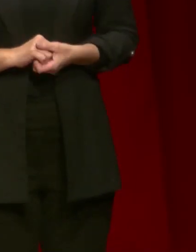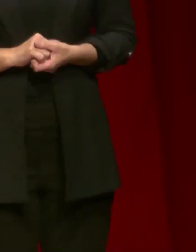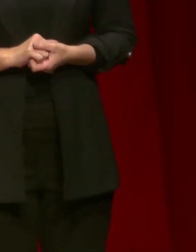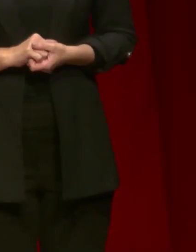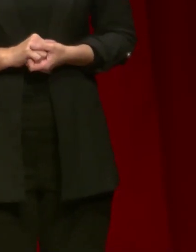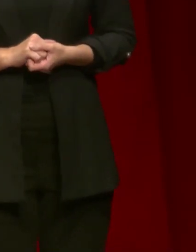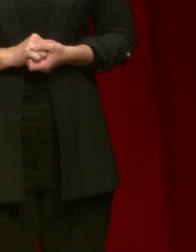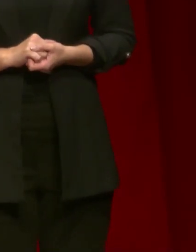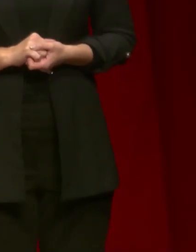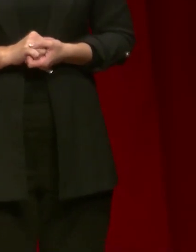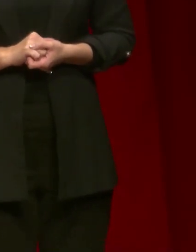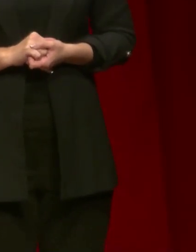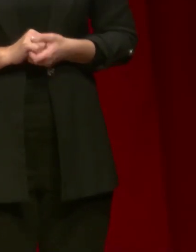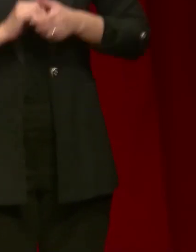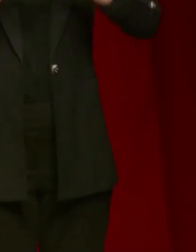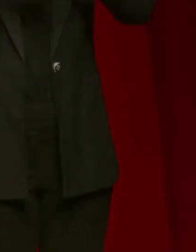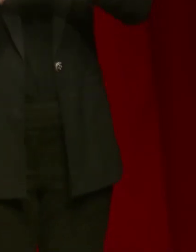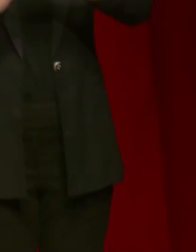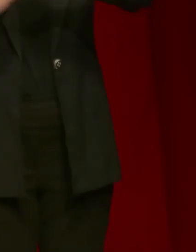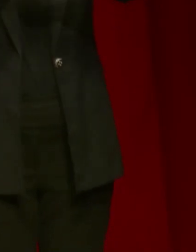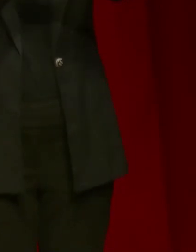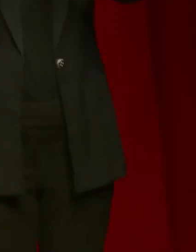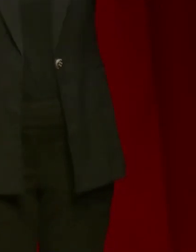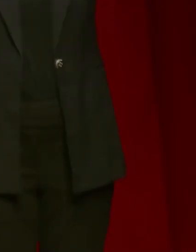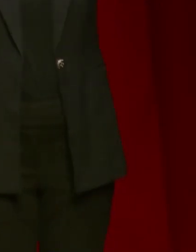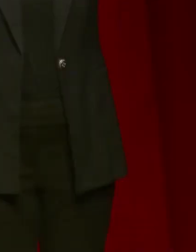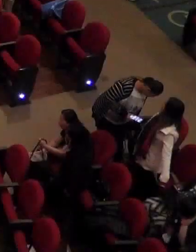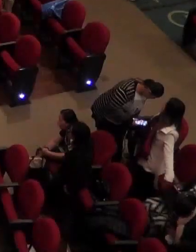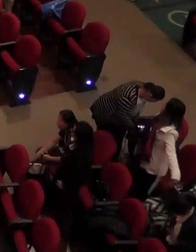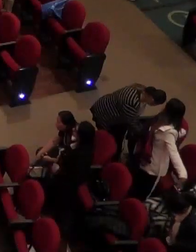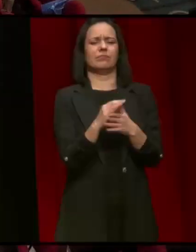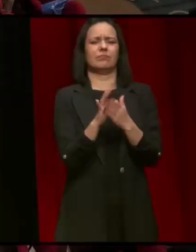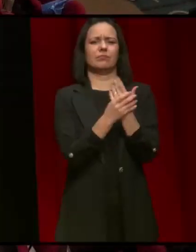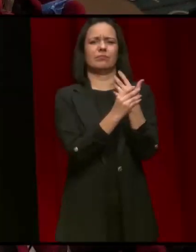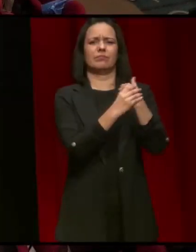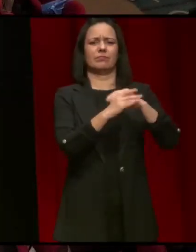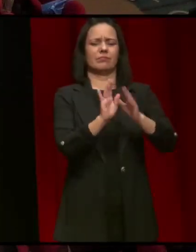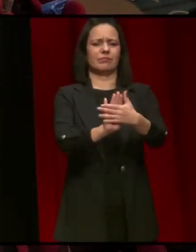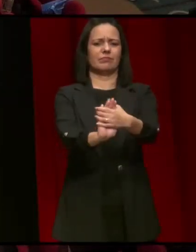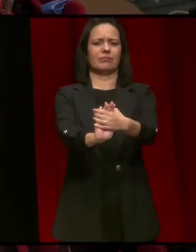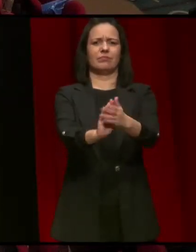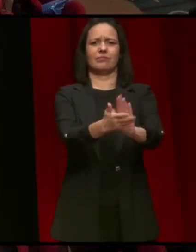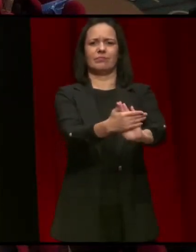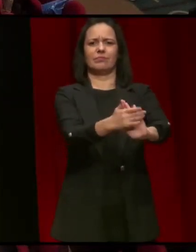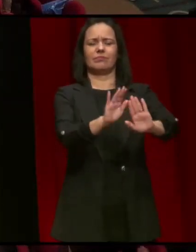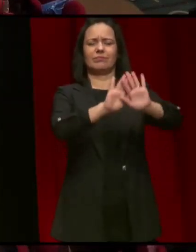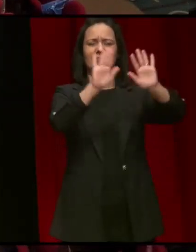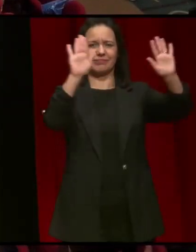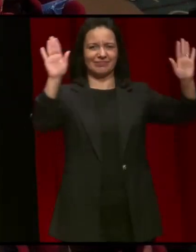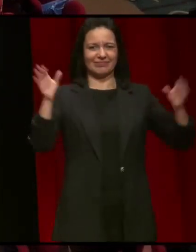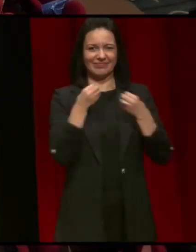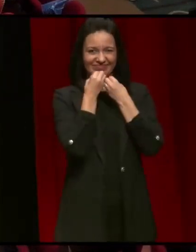Dá uma espreguiçada, levanta o braço, assim. Muito bem.